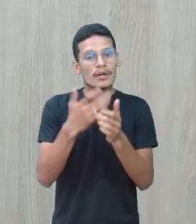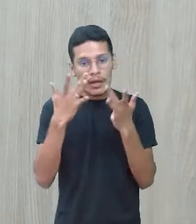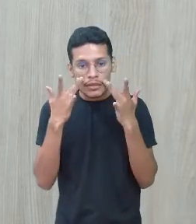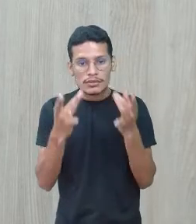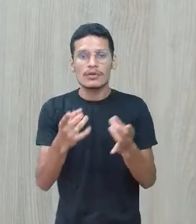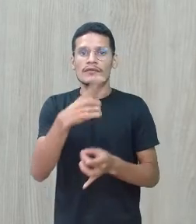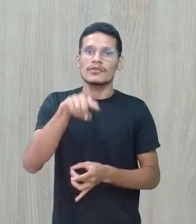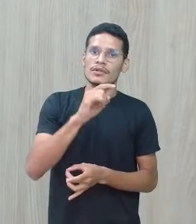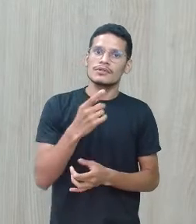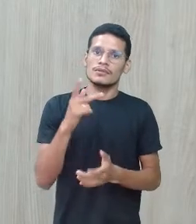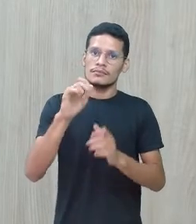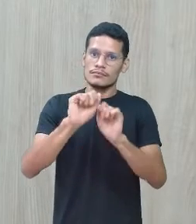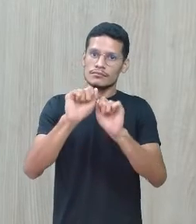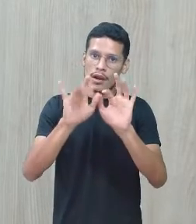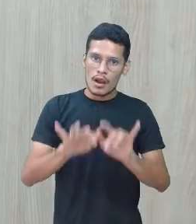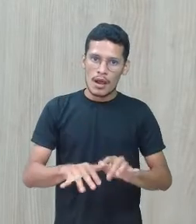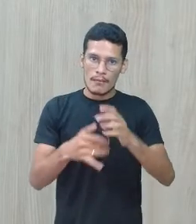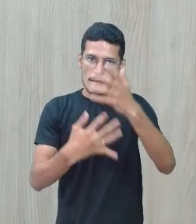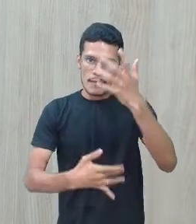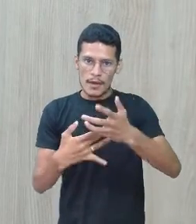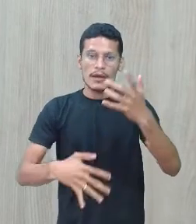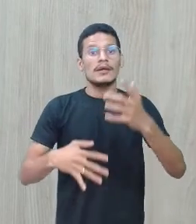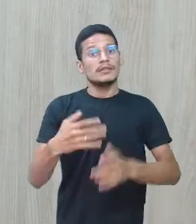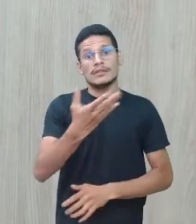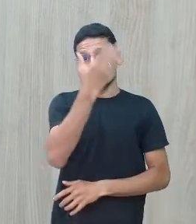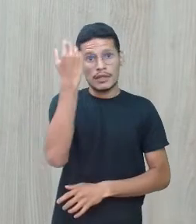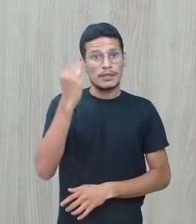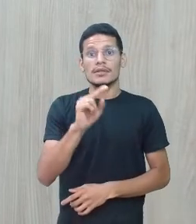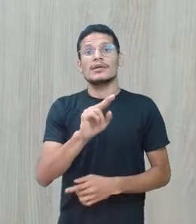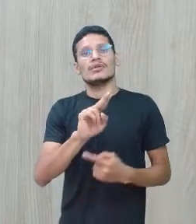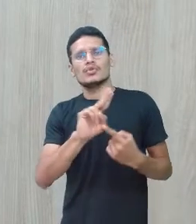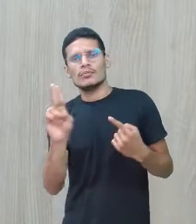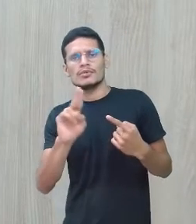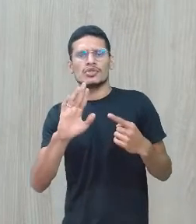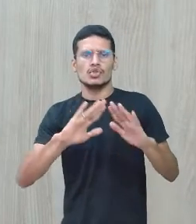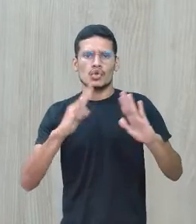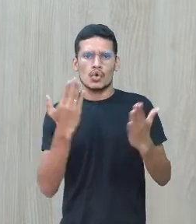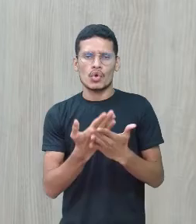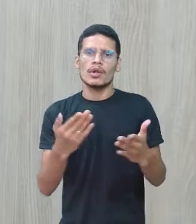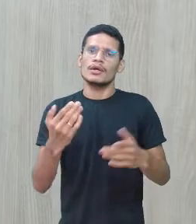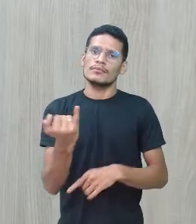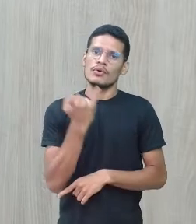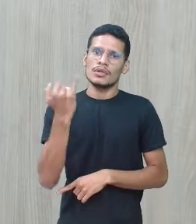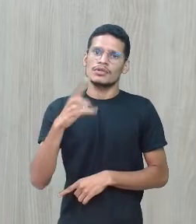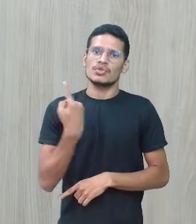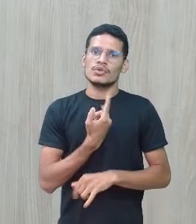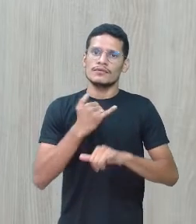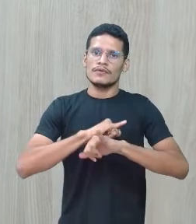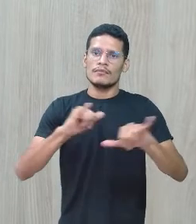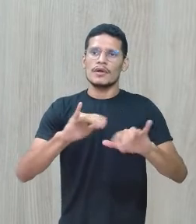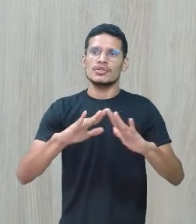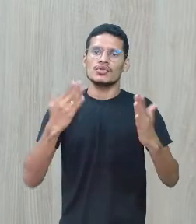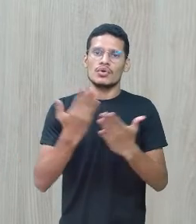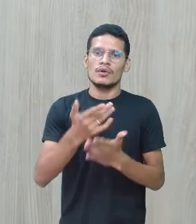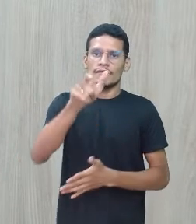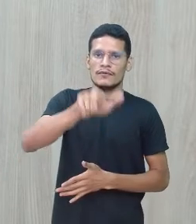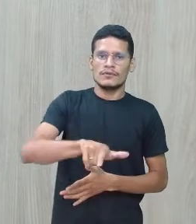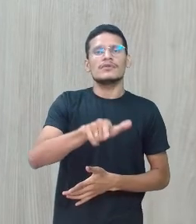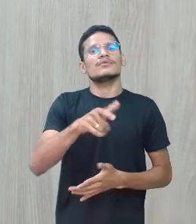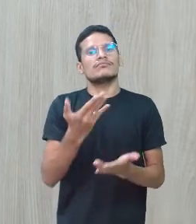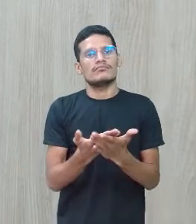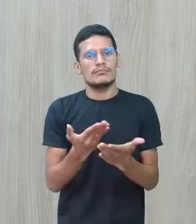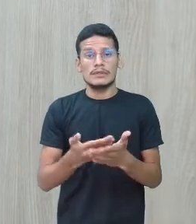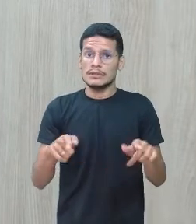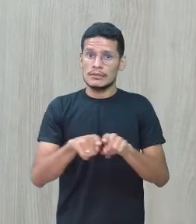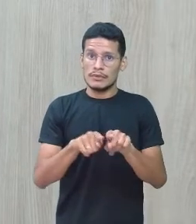no que vocês escrevem, não é? Não esqueçam de colocar a escola, é muito importante a gente informar a escola de vocês e